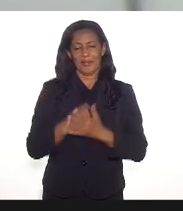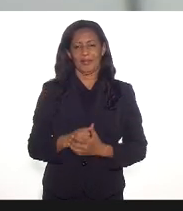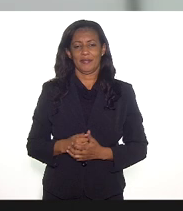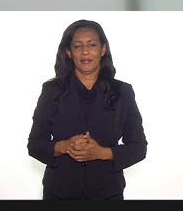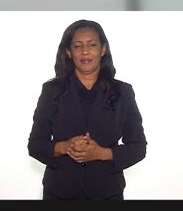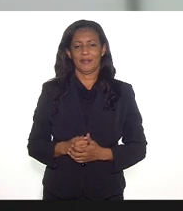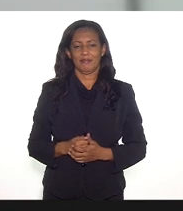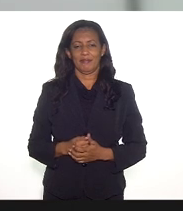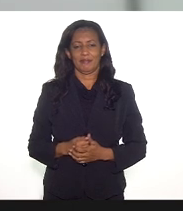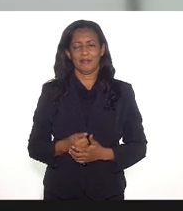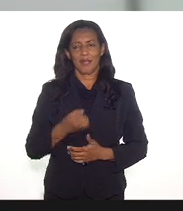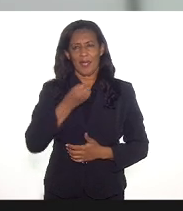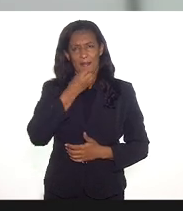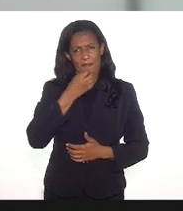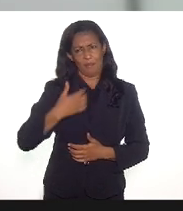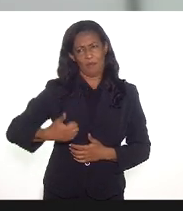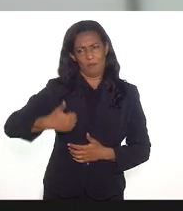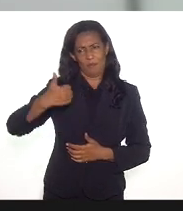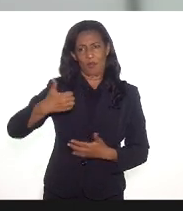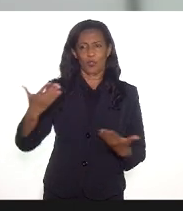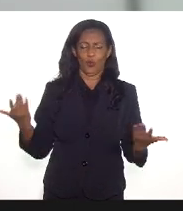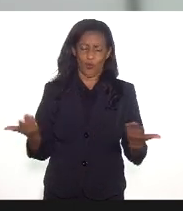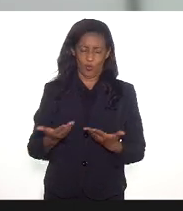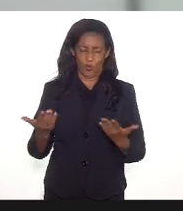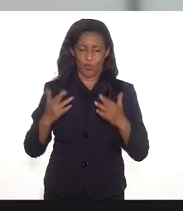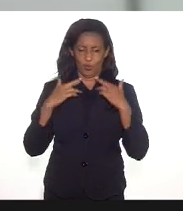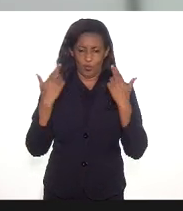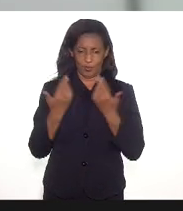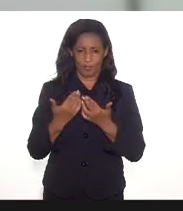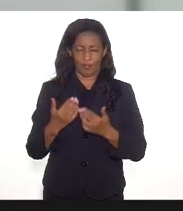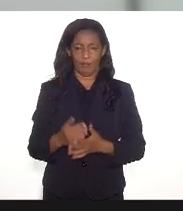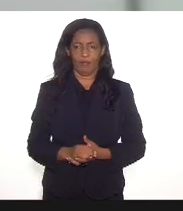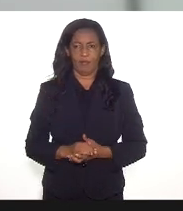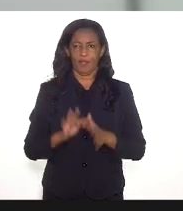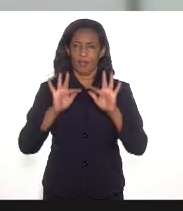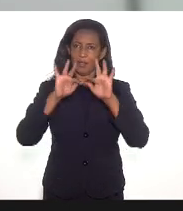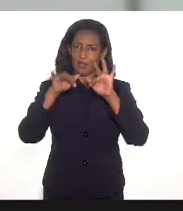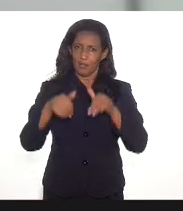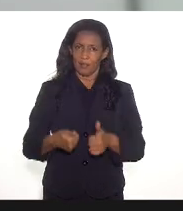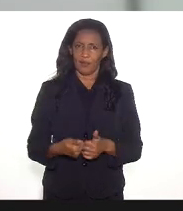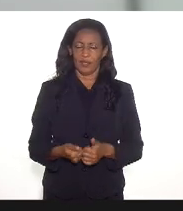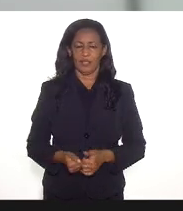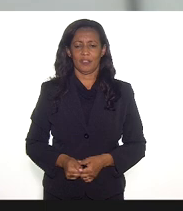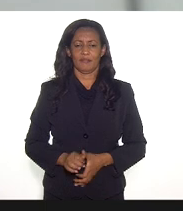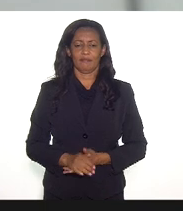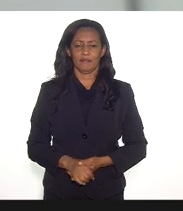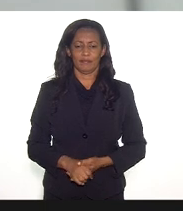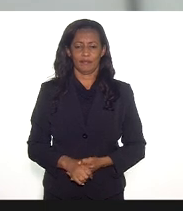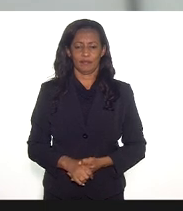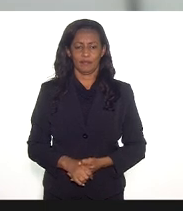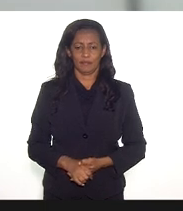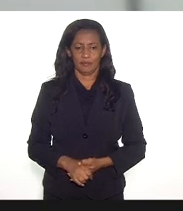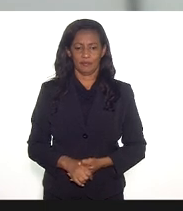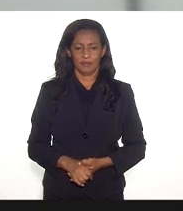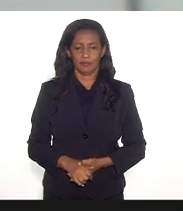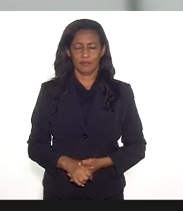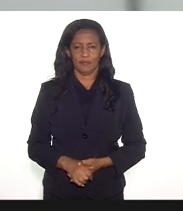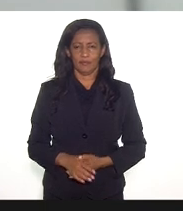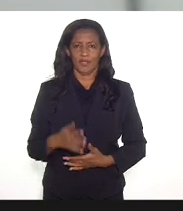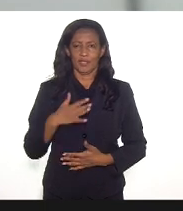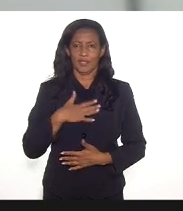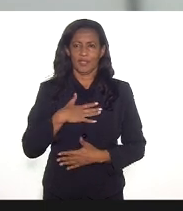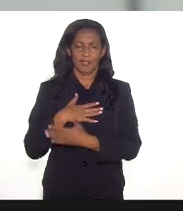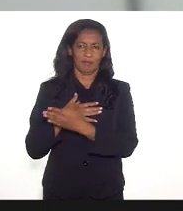bastante positiva a audiência pública. Dou por encerrada a nossa, desejando